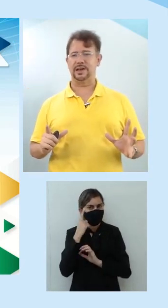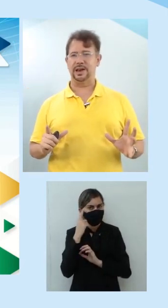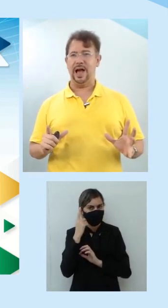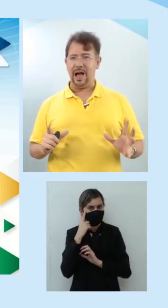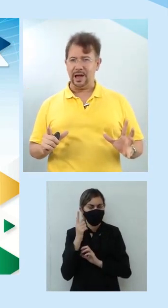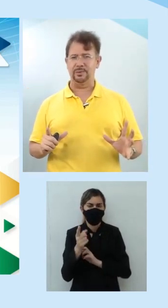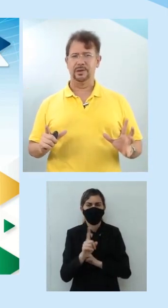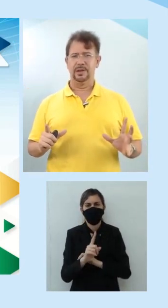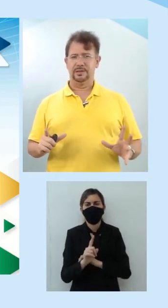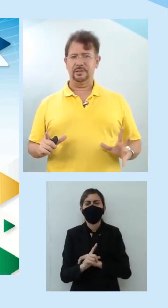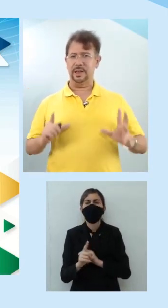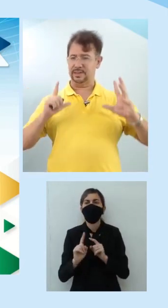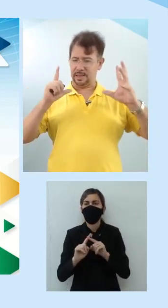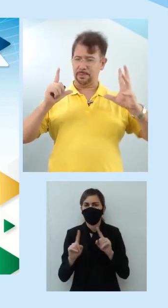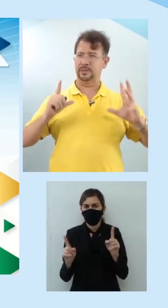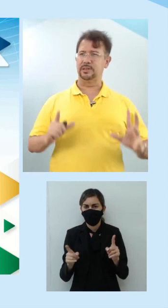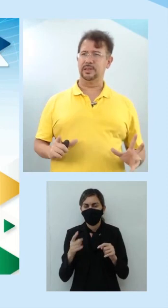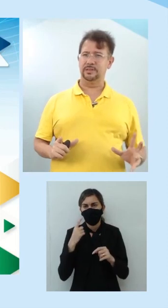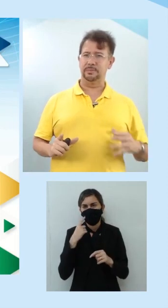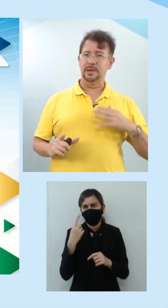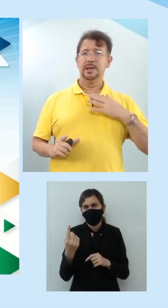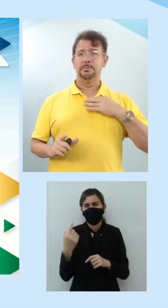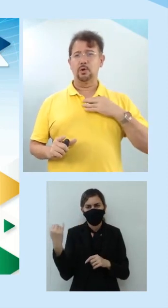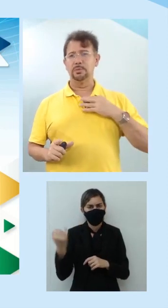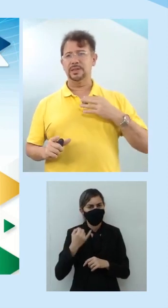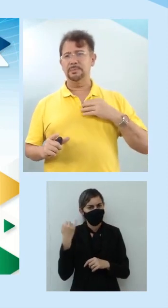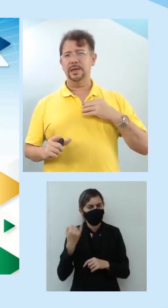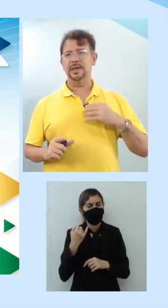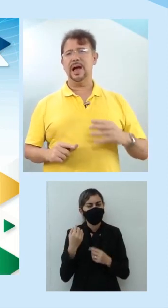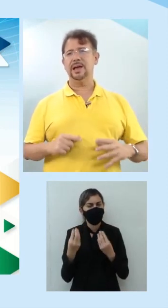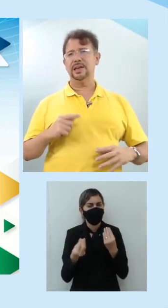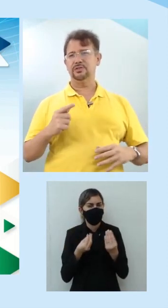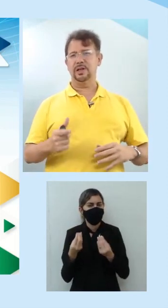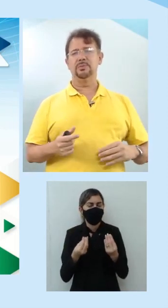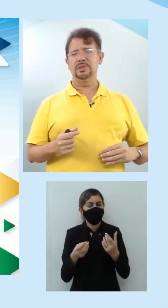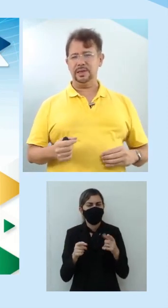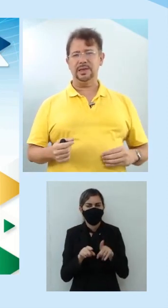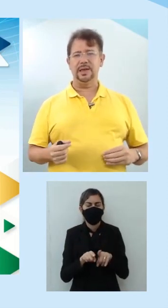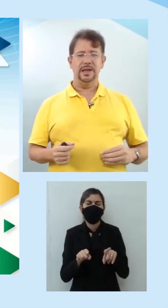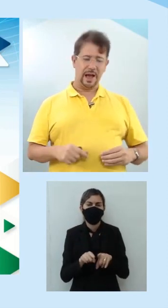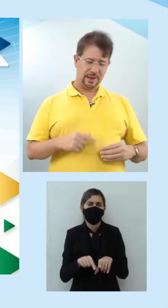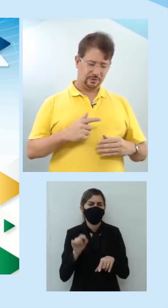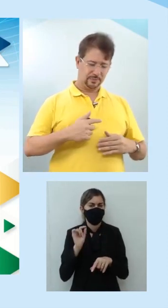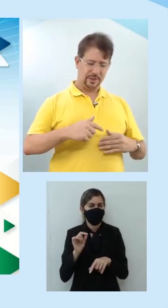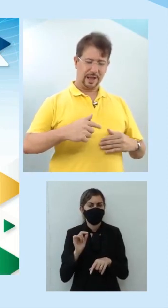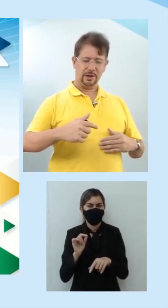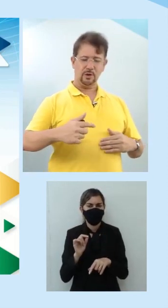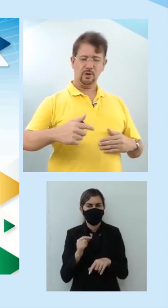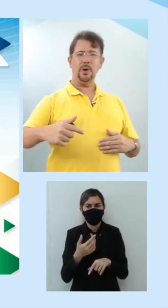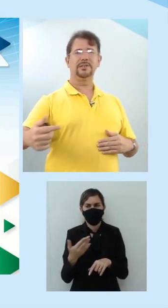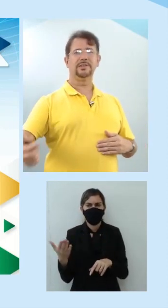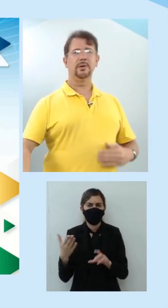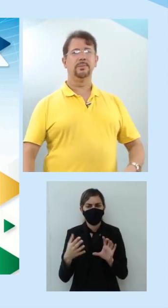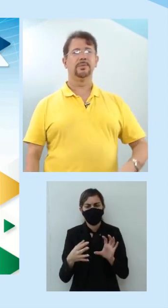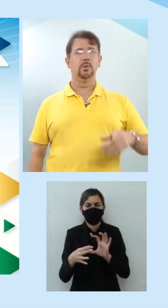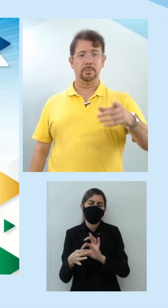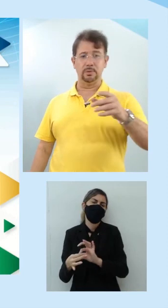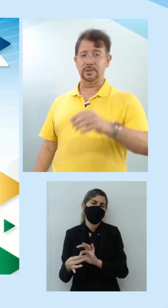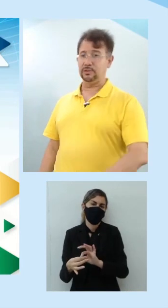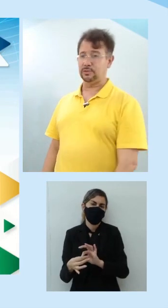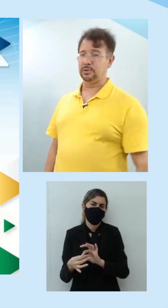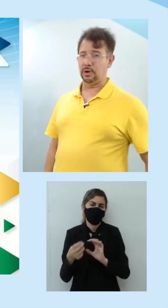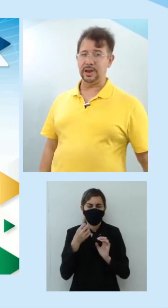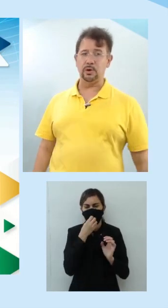lógica, claro, certo, que é importantíssima, como também a questão de quê? A questão da coesão. Um